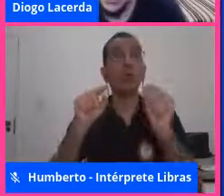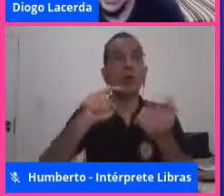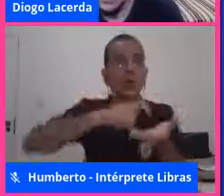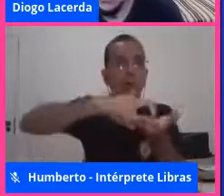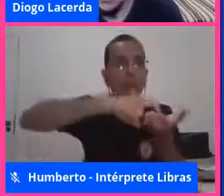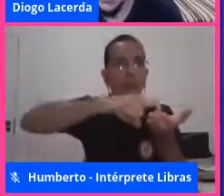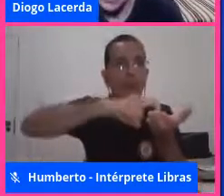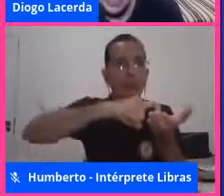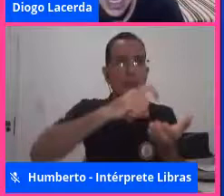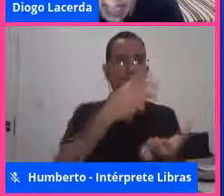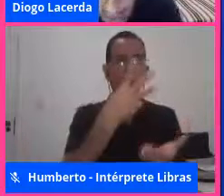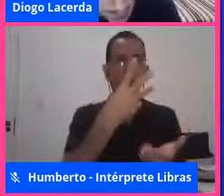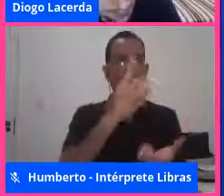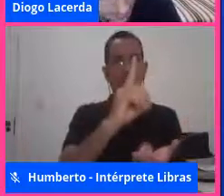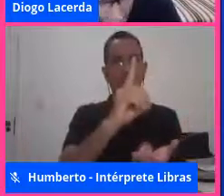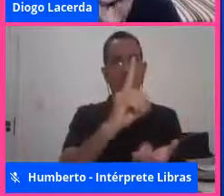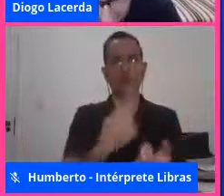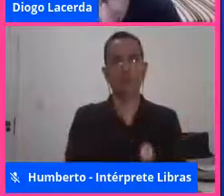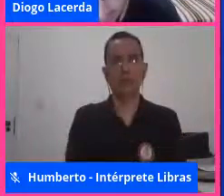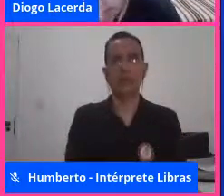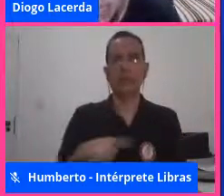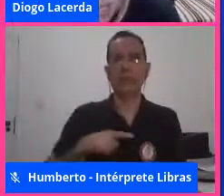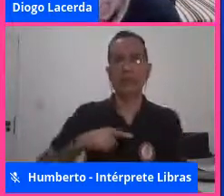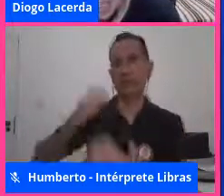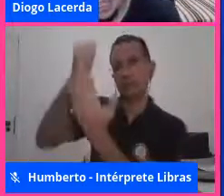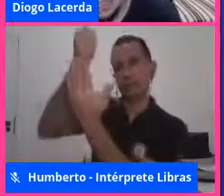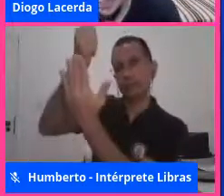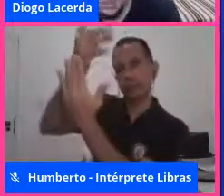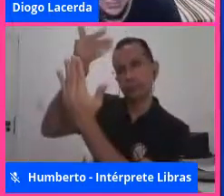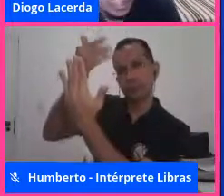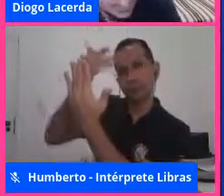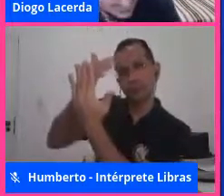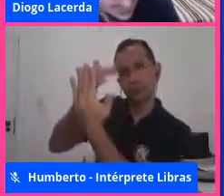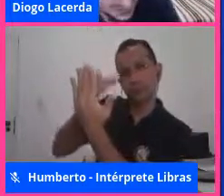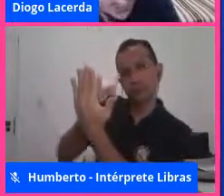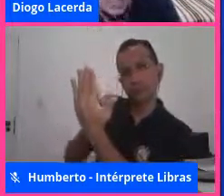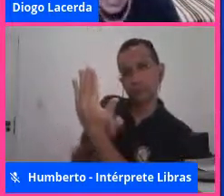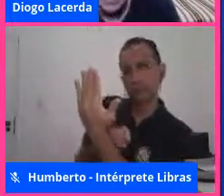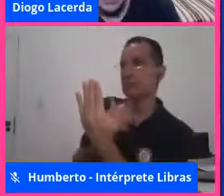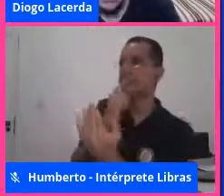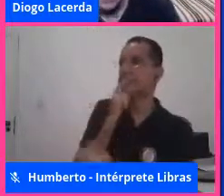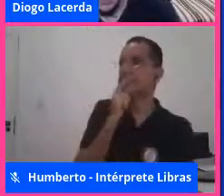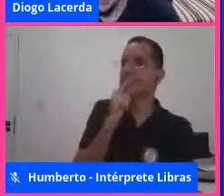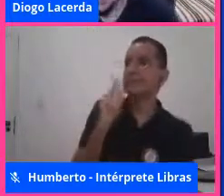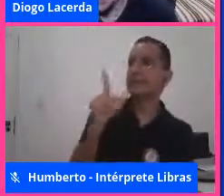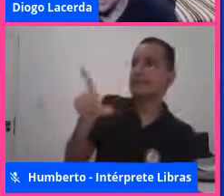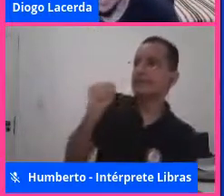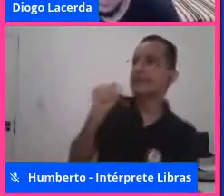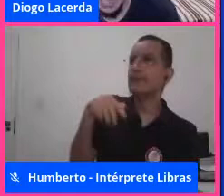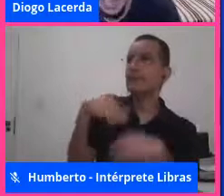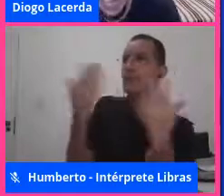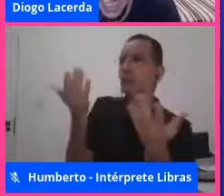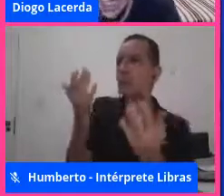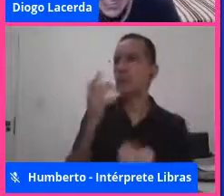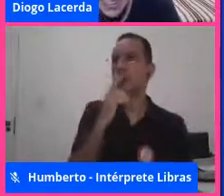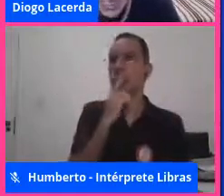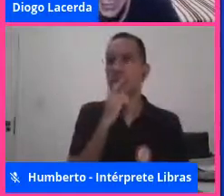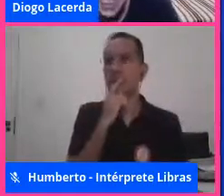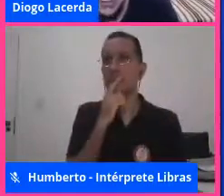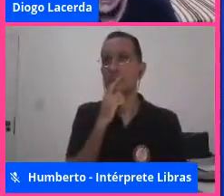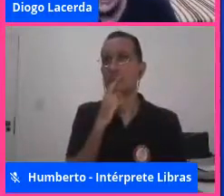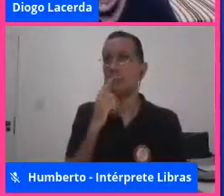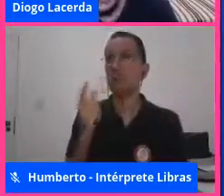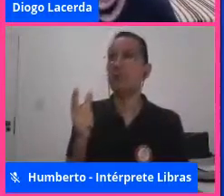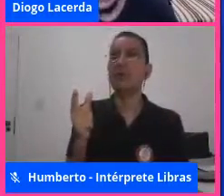Ele tem uma série de opções de impressoras aí, que são impressoras populares. No